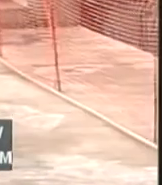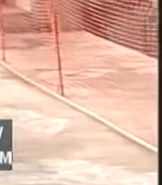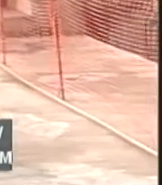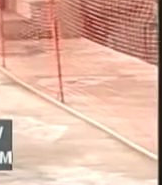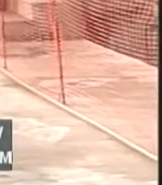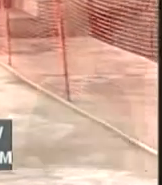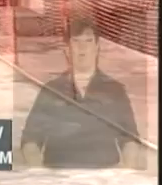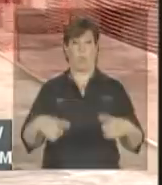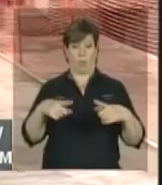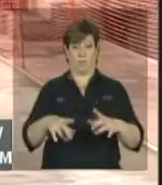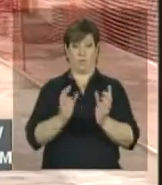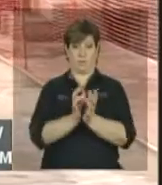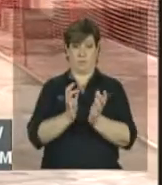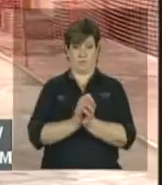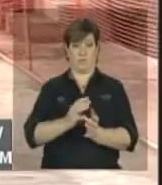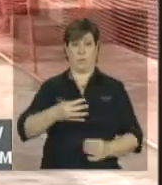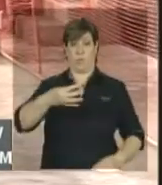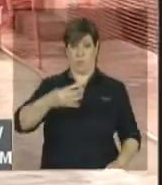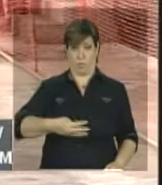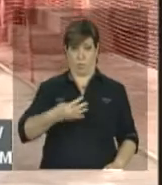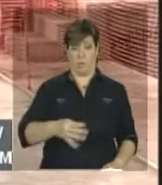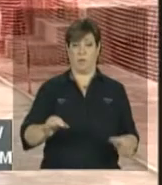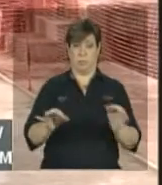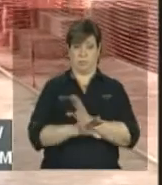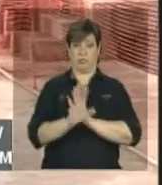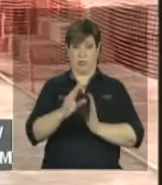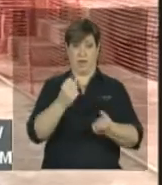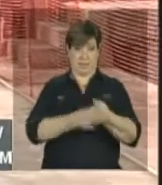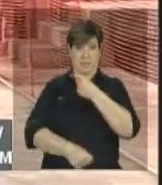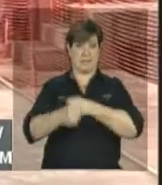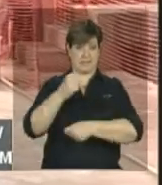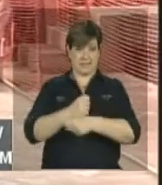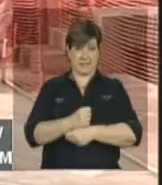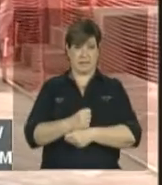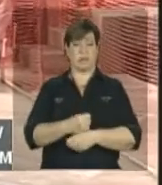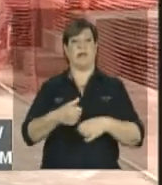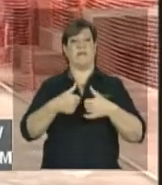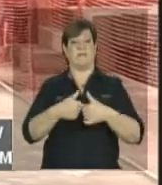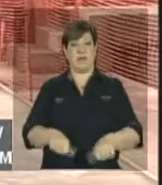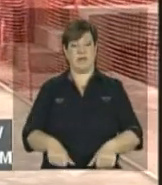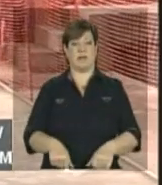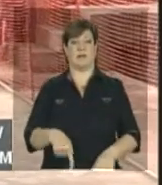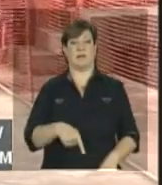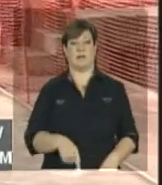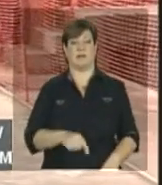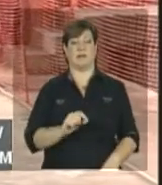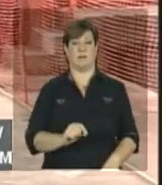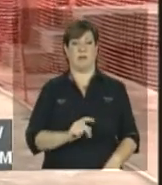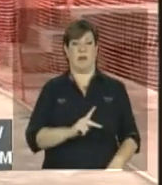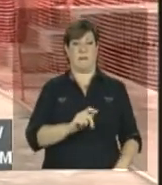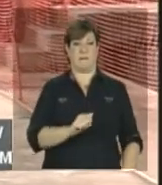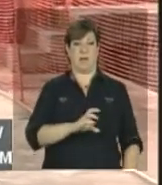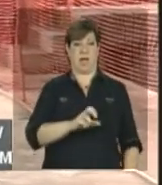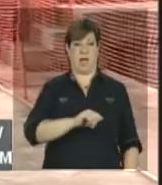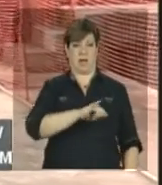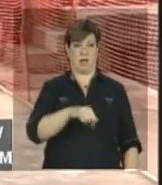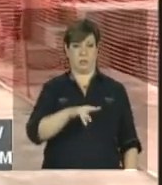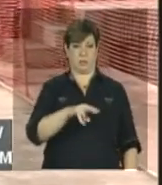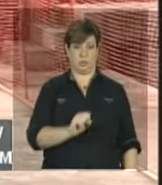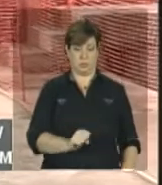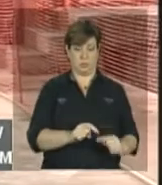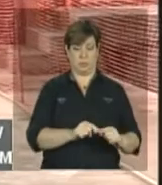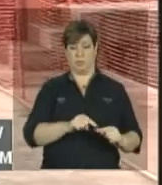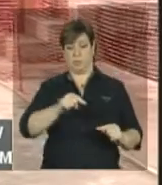O trecho 4, que foi concluído no ano passado, fica entre o açude de Pacajus e